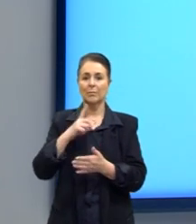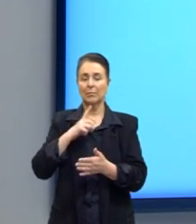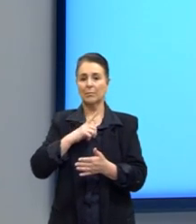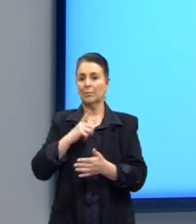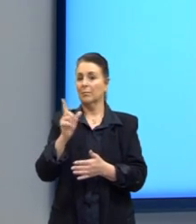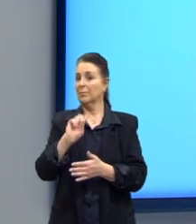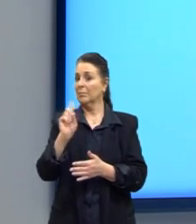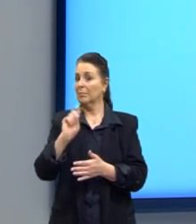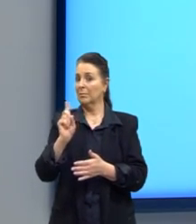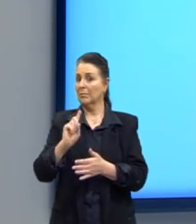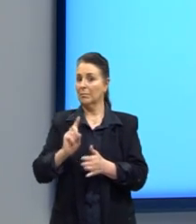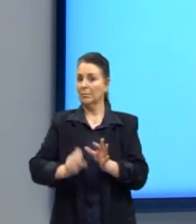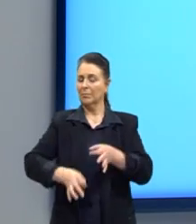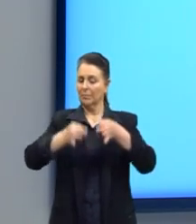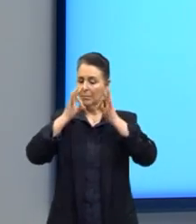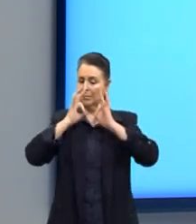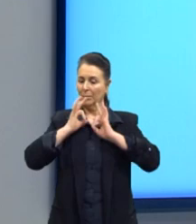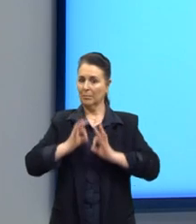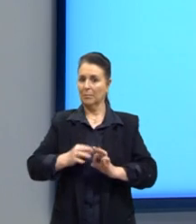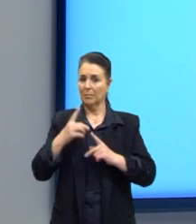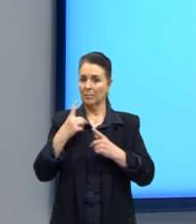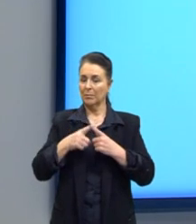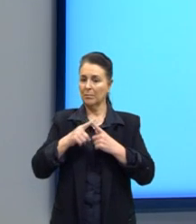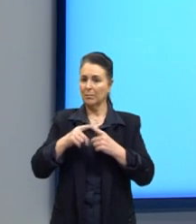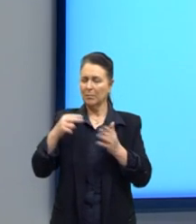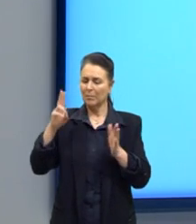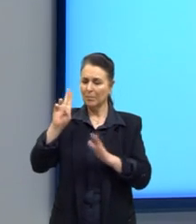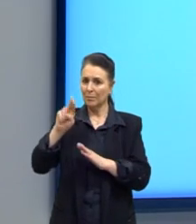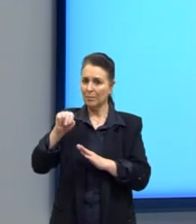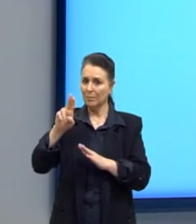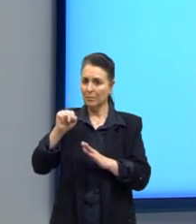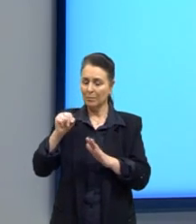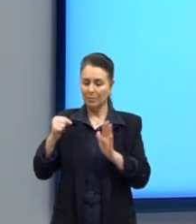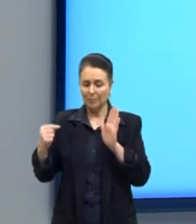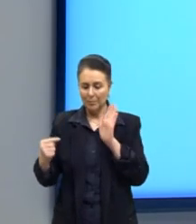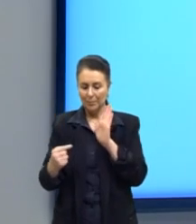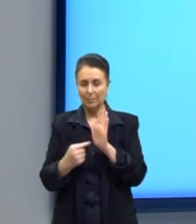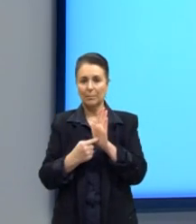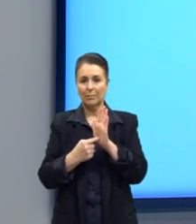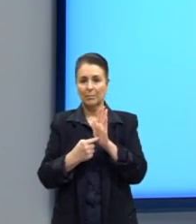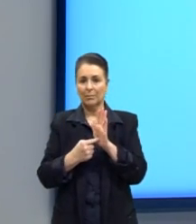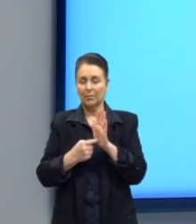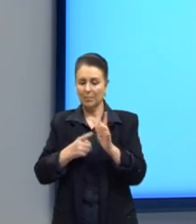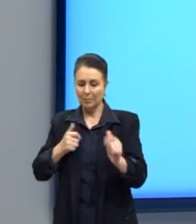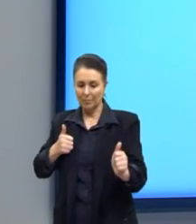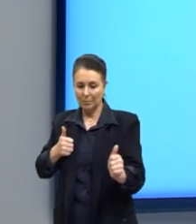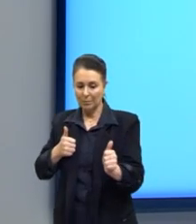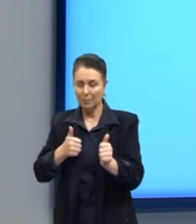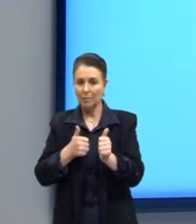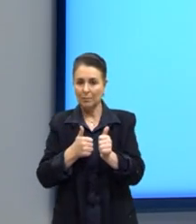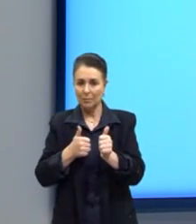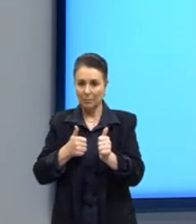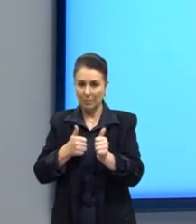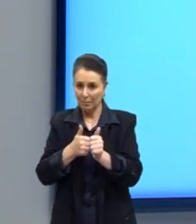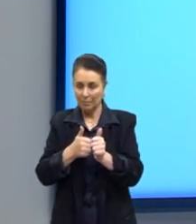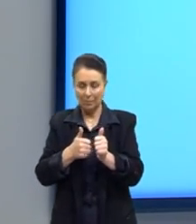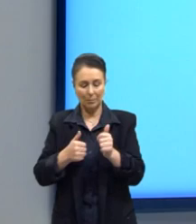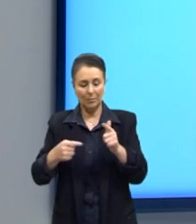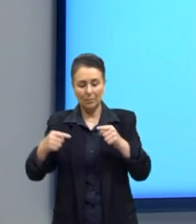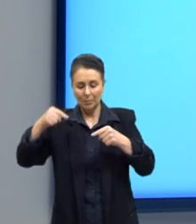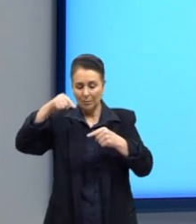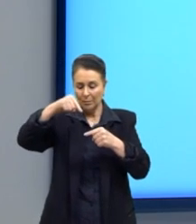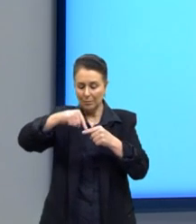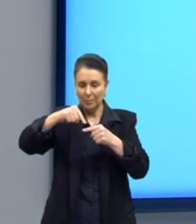que não é definida porque ela nunca vai chegar né em um ponto ela vai se aproximar cada vez mais mas nunca chega